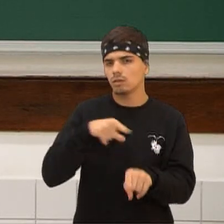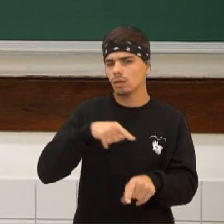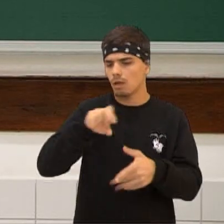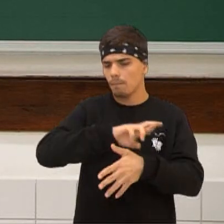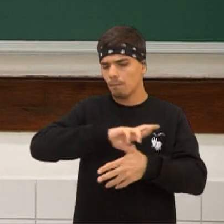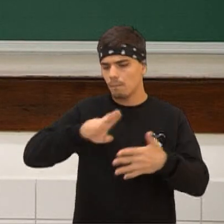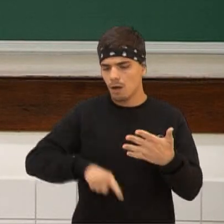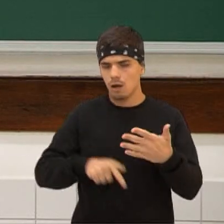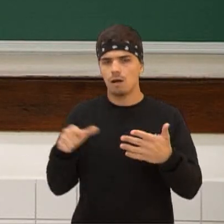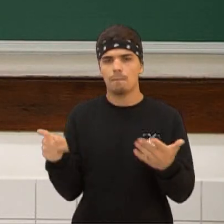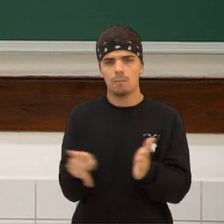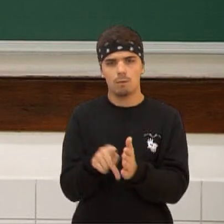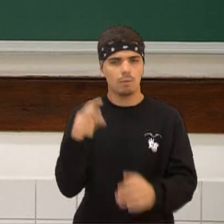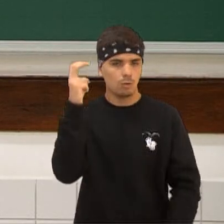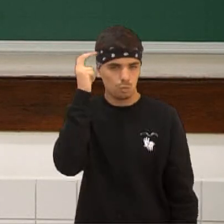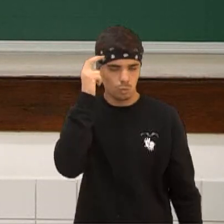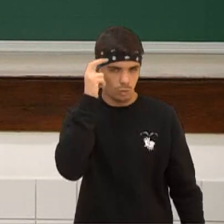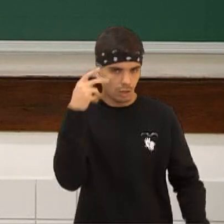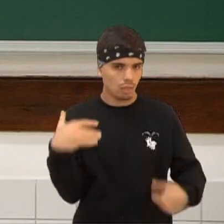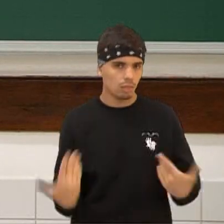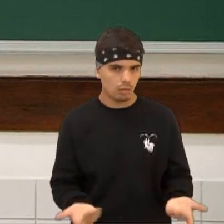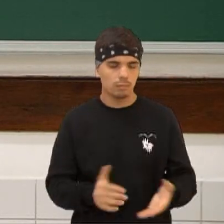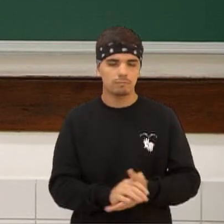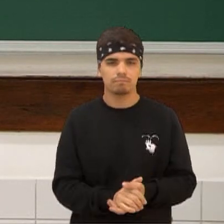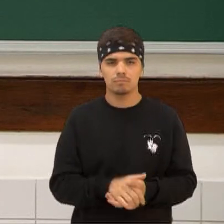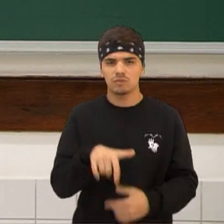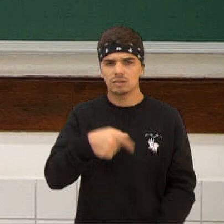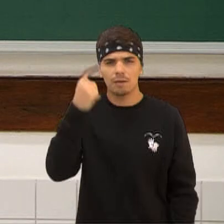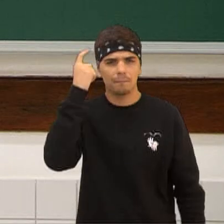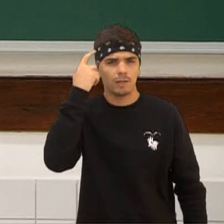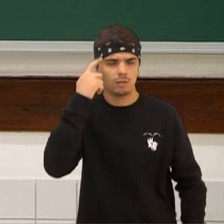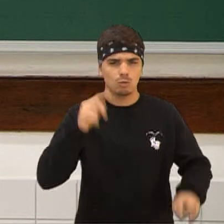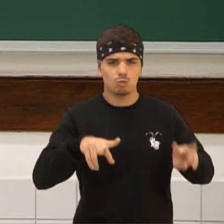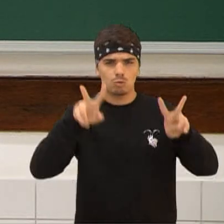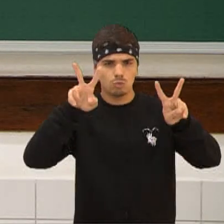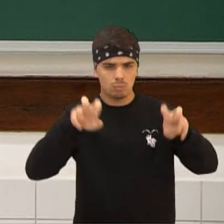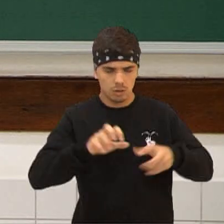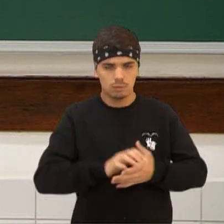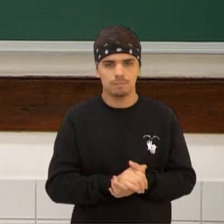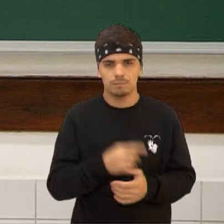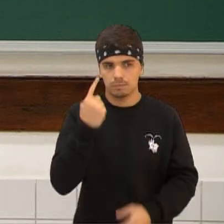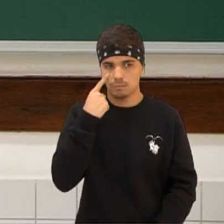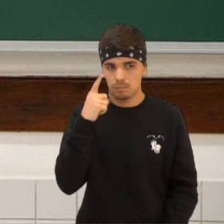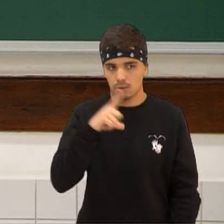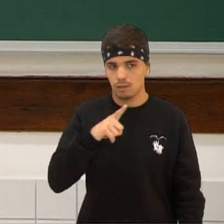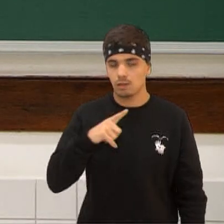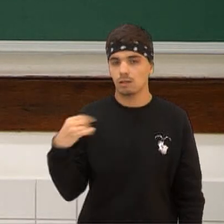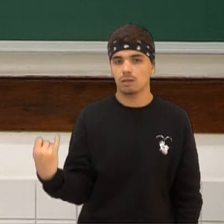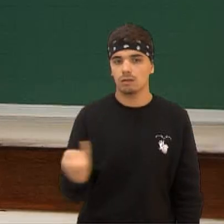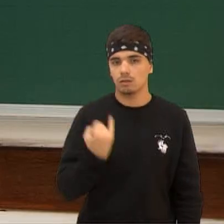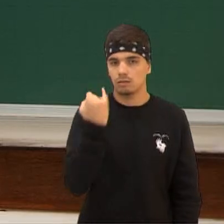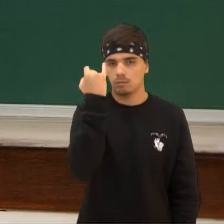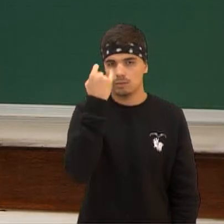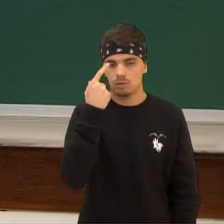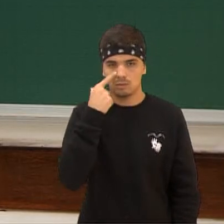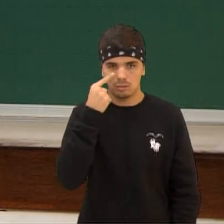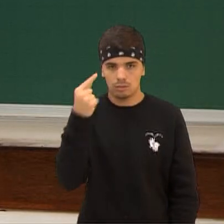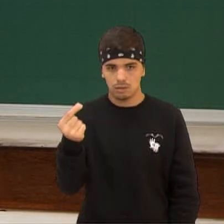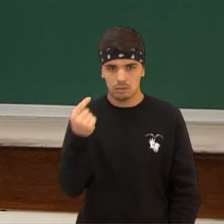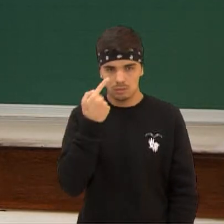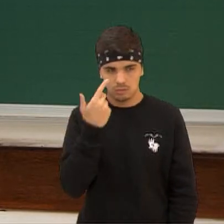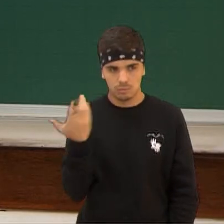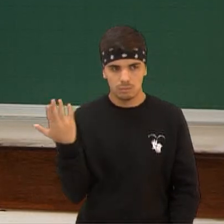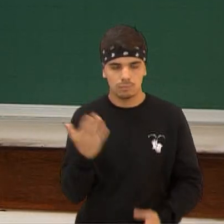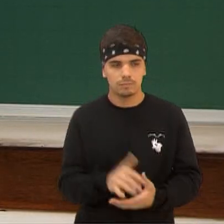que está no nosso dia a dia. Você já pensou sobre isso? O que tem, será, de importante? Vamos ver, vamos nos atentar a alguns